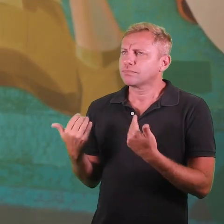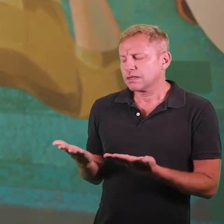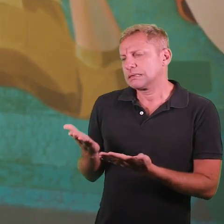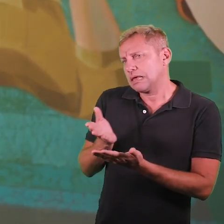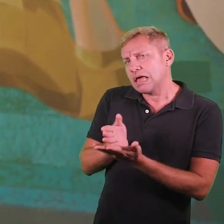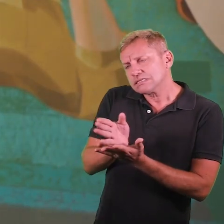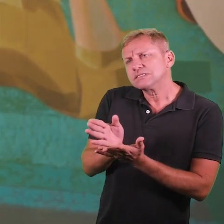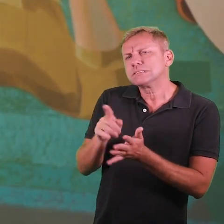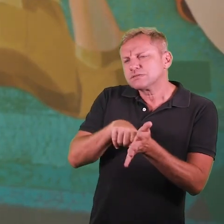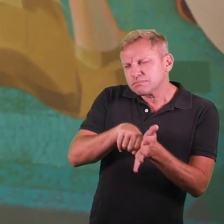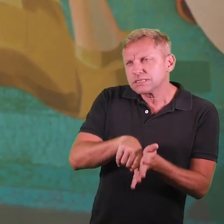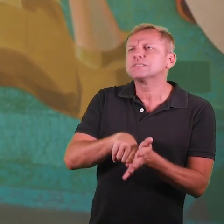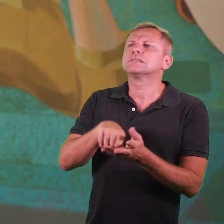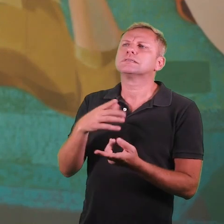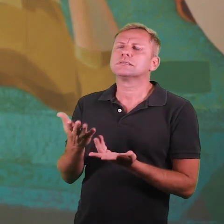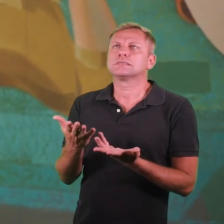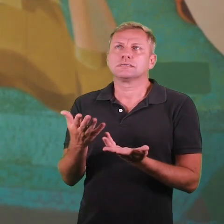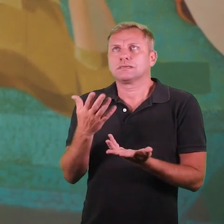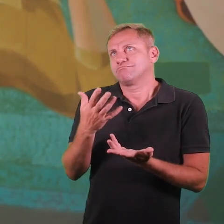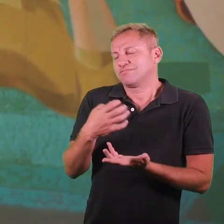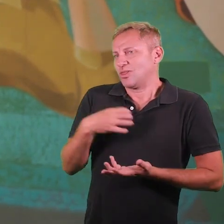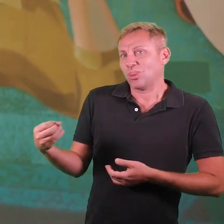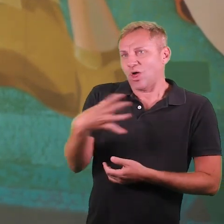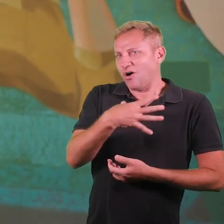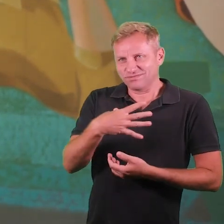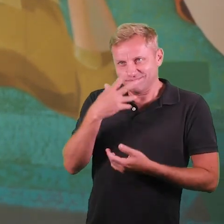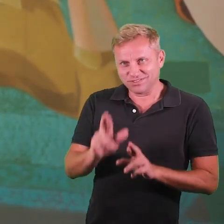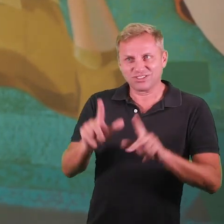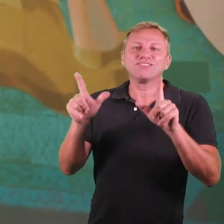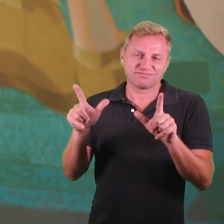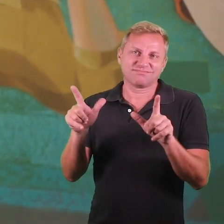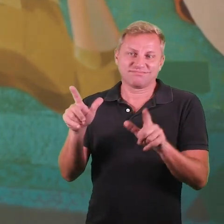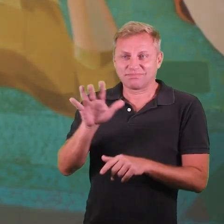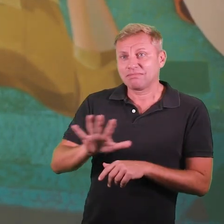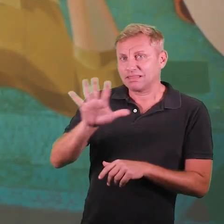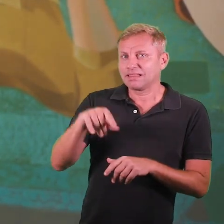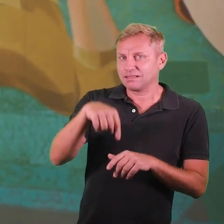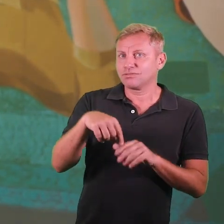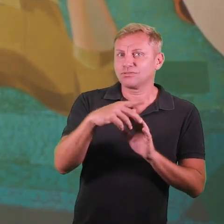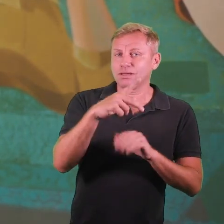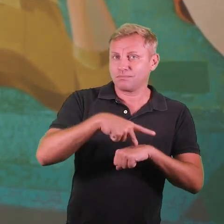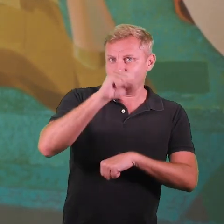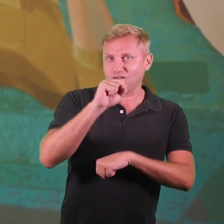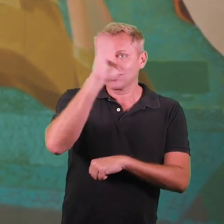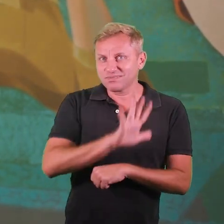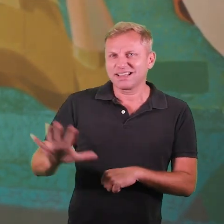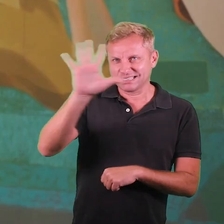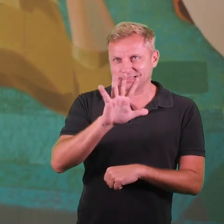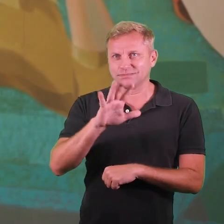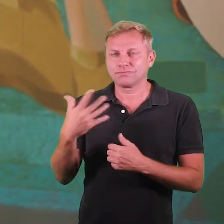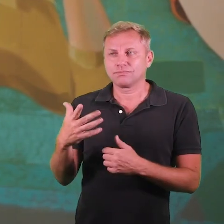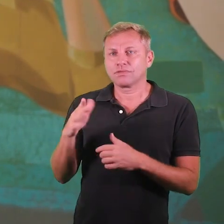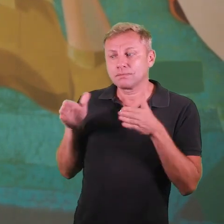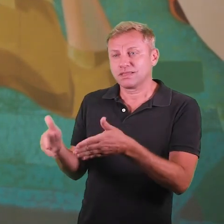essa linha de pesquisa, que é considerada nova ou inovadora dentro do panorama da pós-graduação no Brasil, especificamente dos